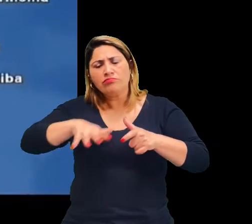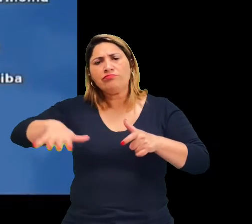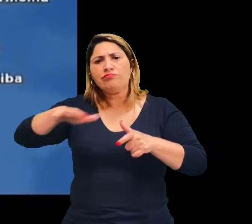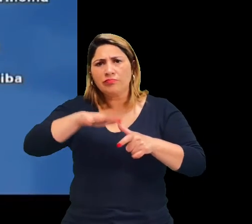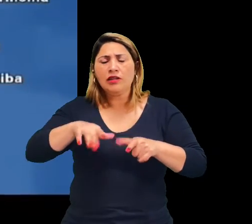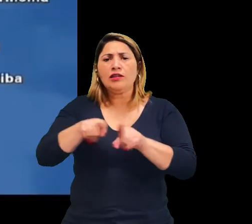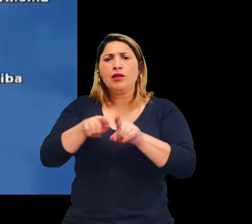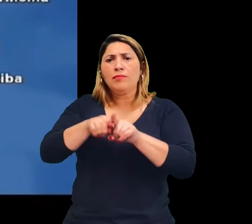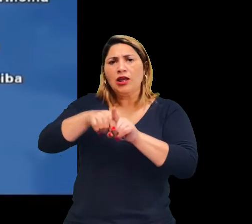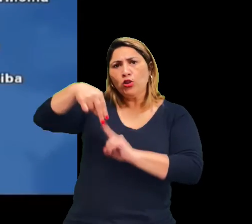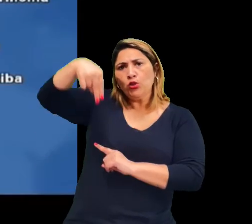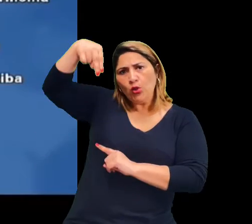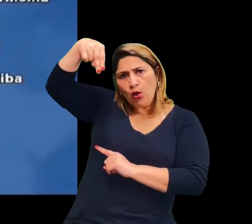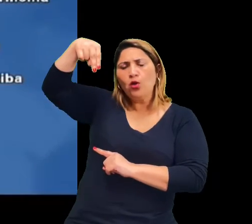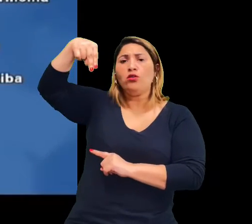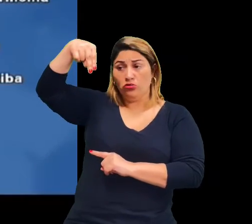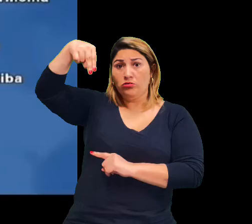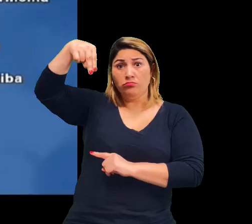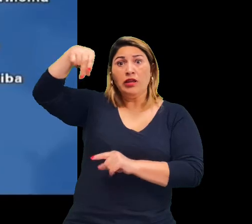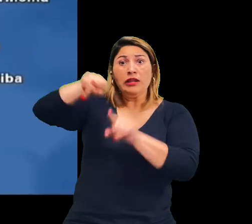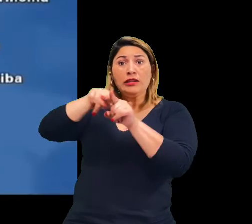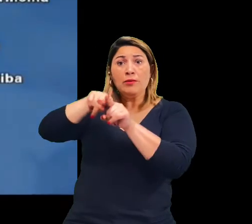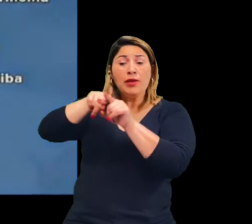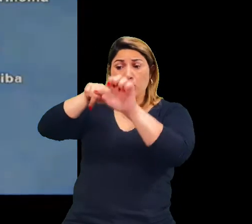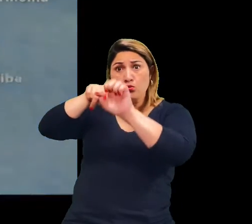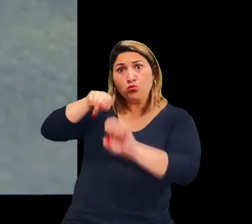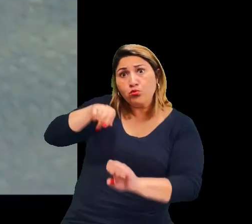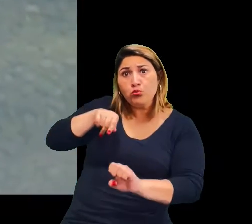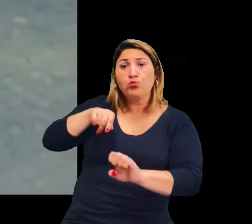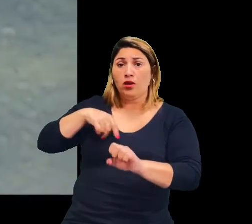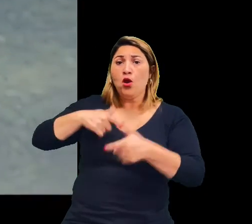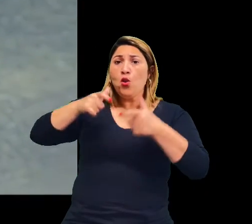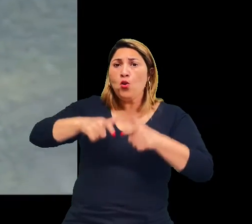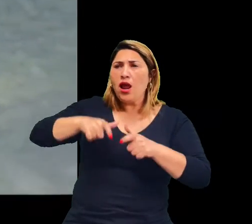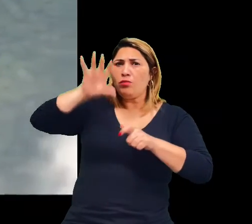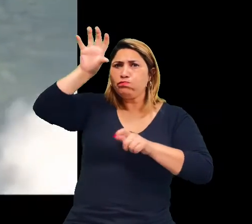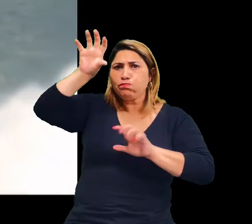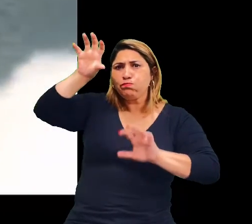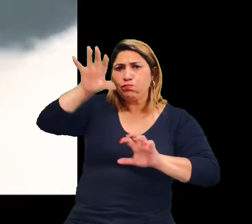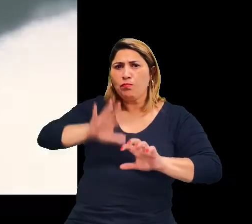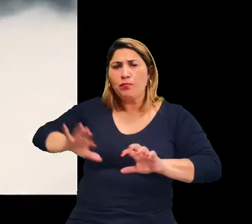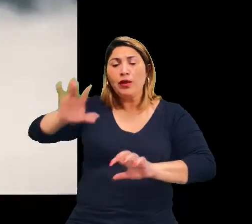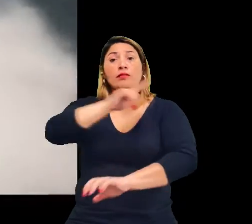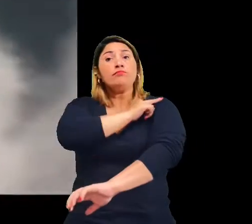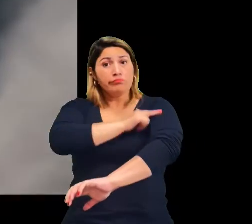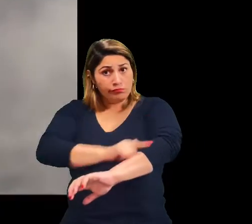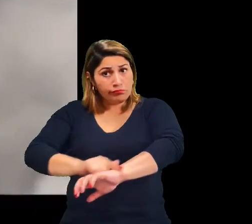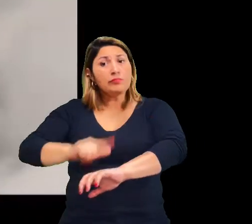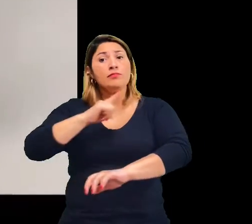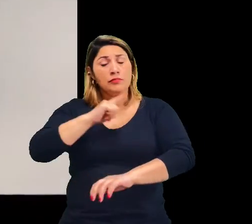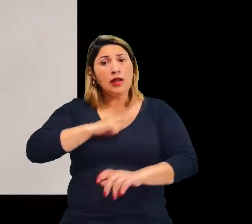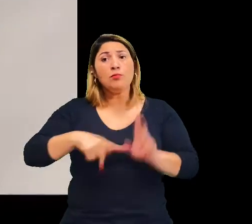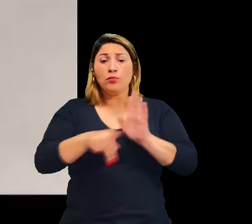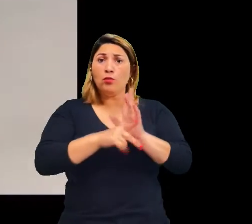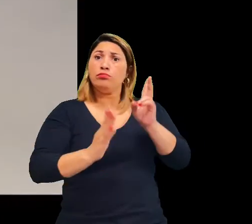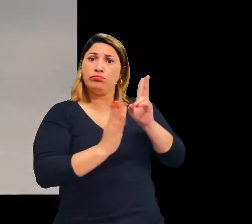ao norte e por Cumuruxatiba ao sul, é tradicionalmente identificada pelos pataxós como o